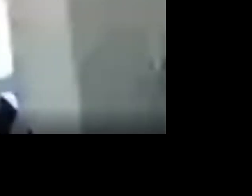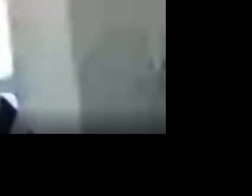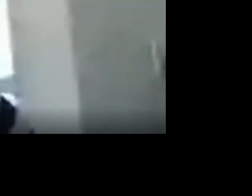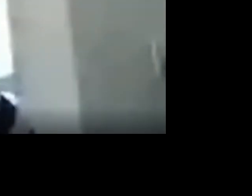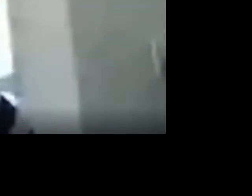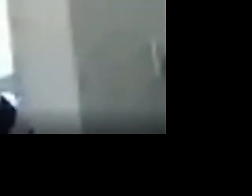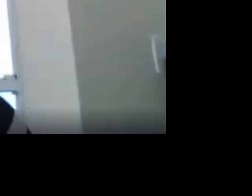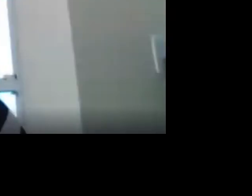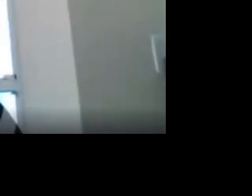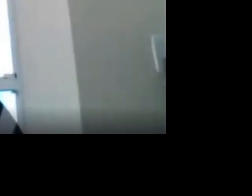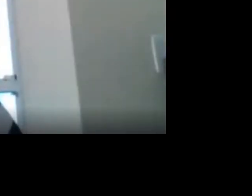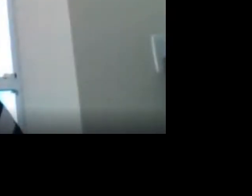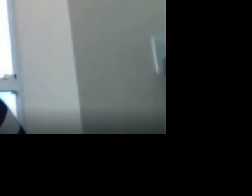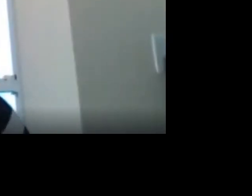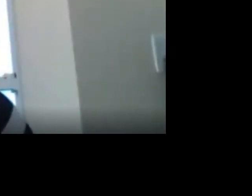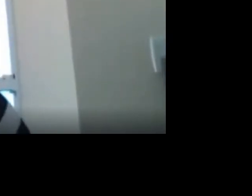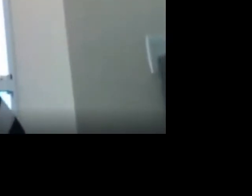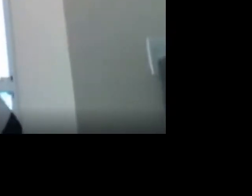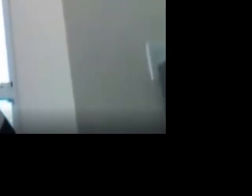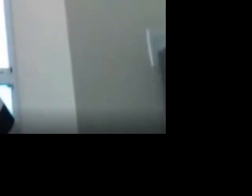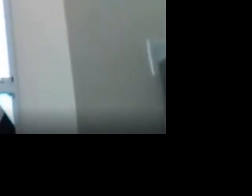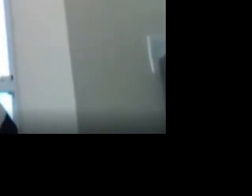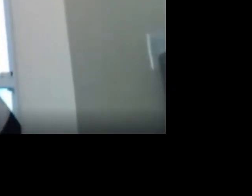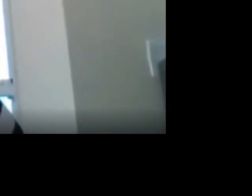Bom dia a todos.